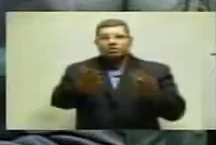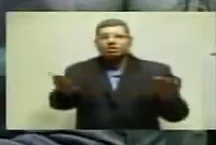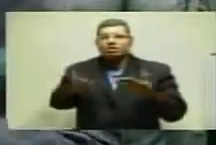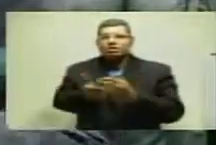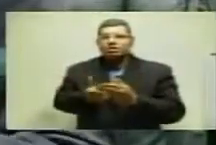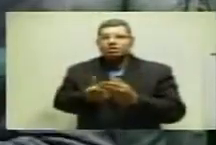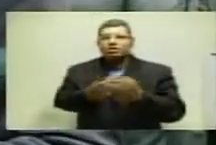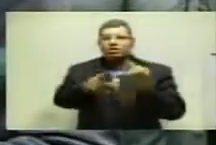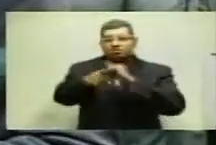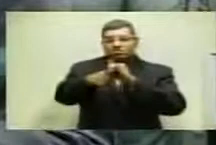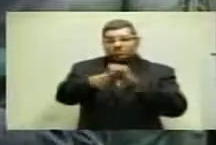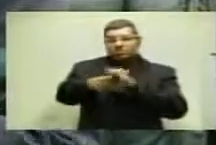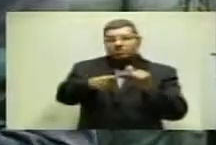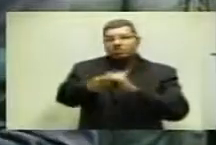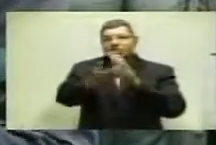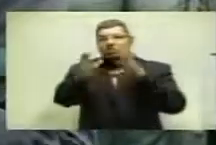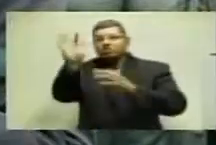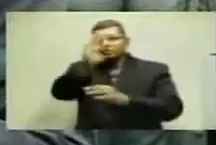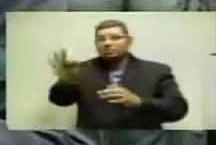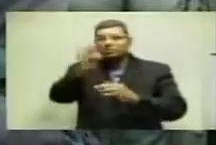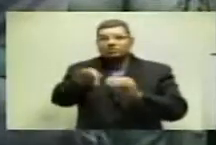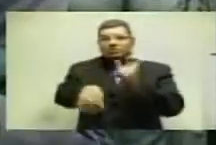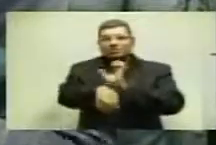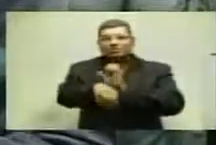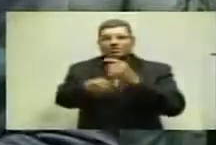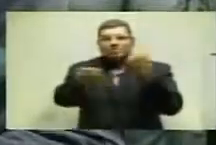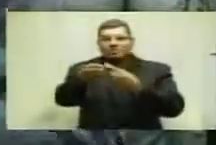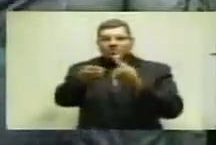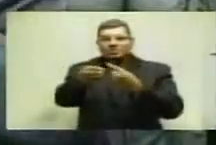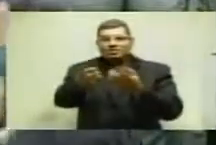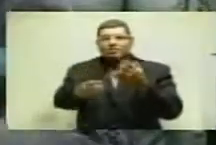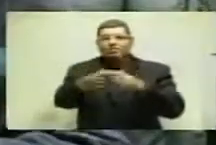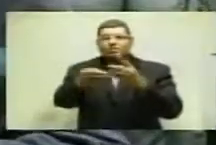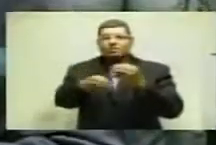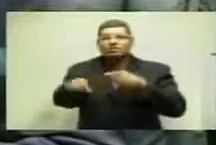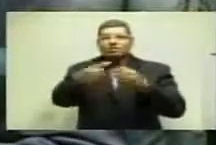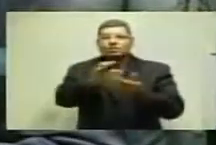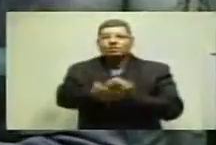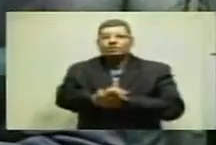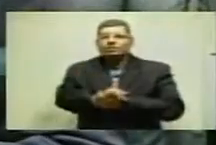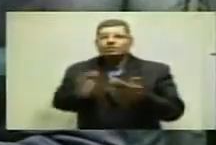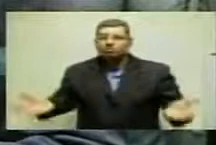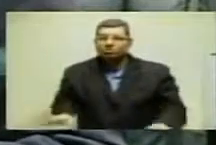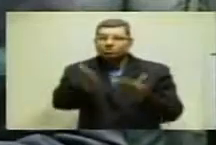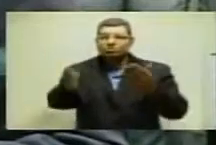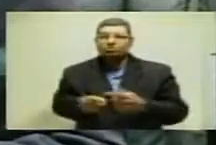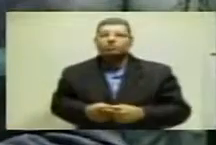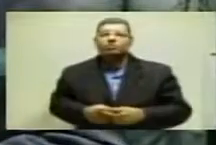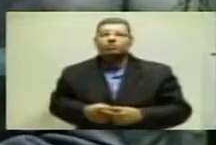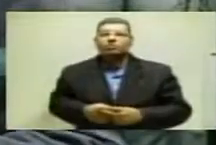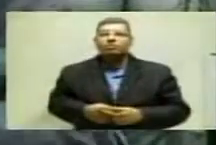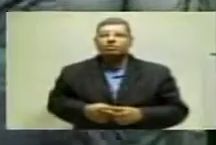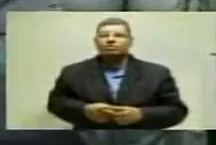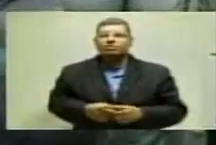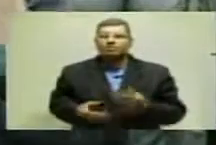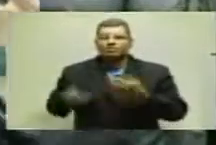arrecadação extraordinária, arrecadação federal, estadual, municipal, por conta do polo industrial incentivado. É